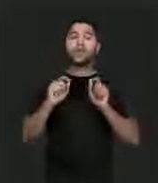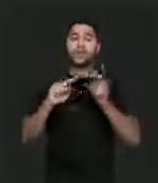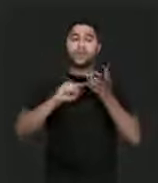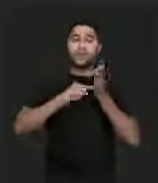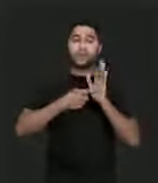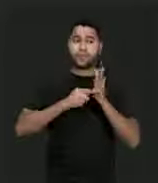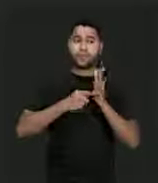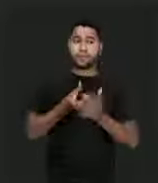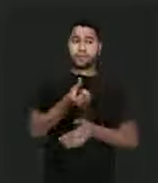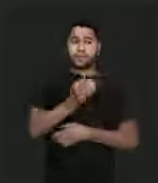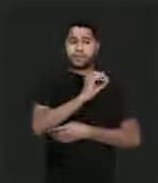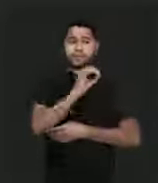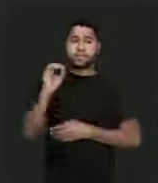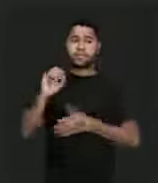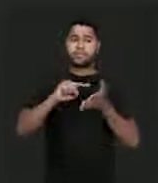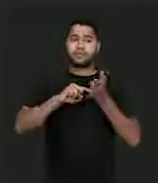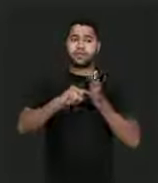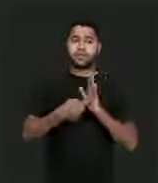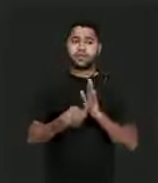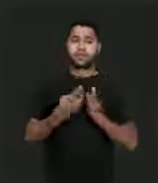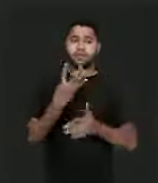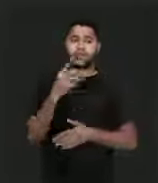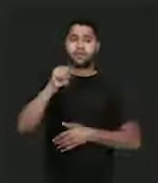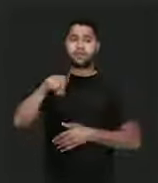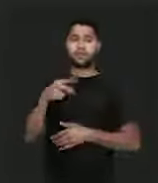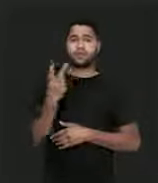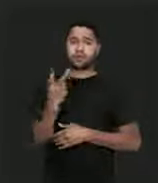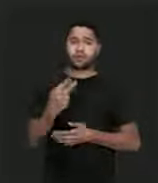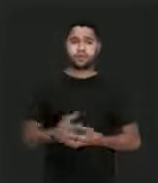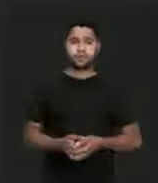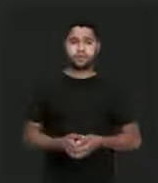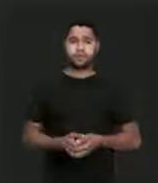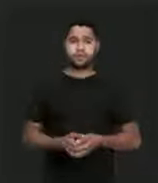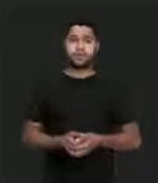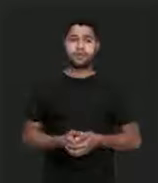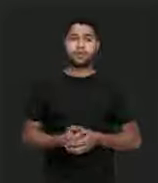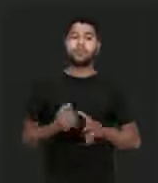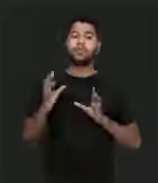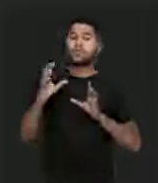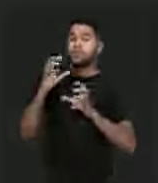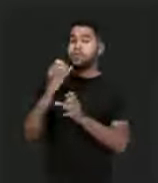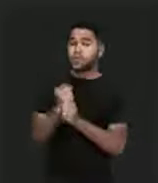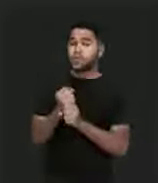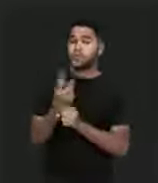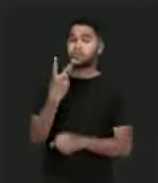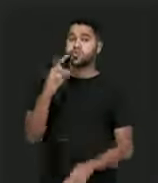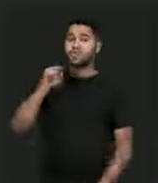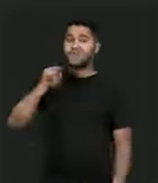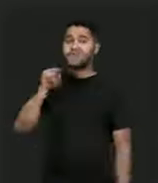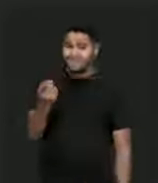Multiplico 600 vezes 4,2. Então, isso vai me dar um resultado de